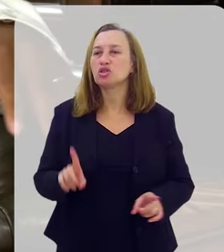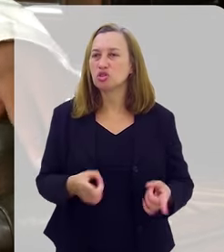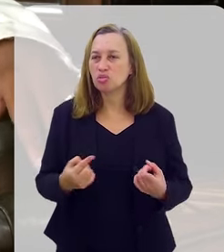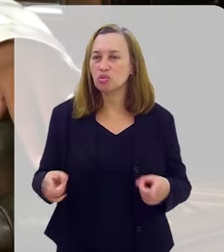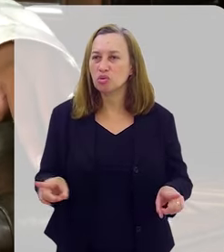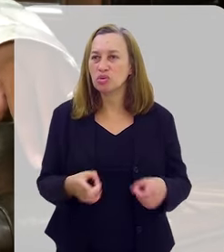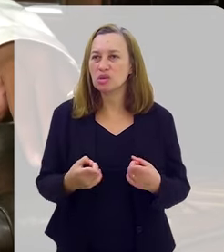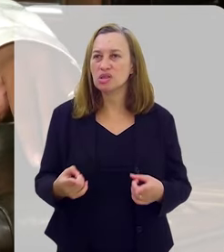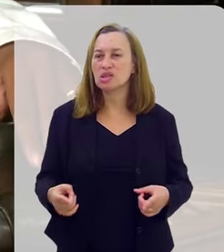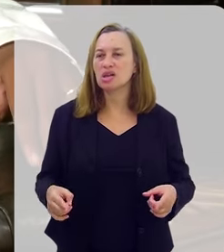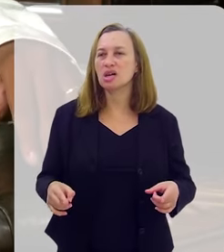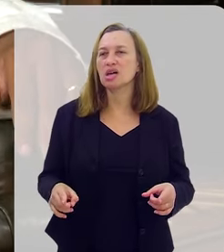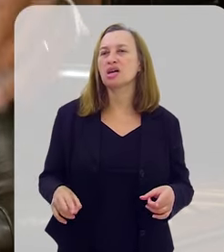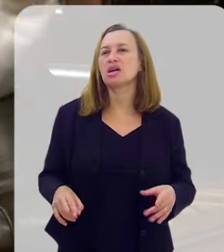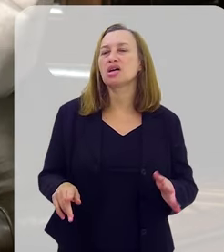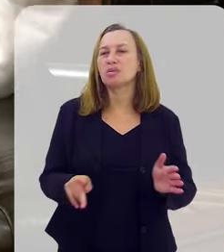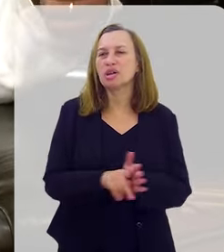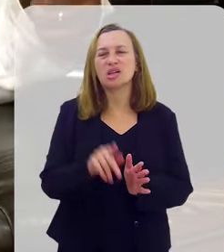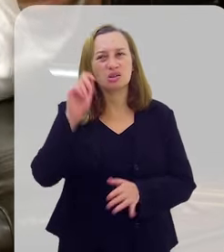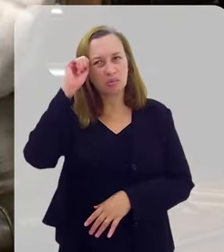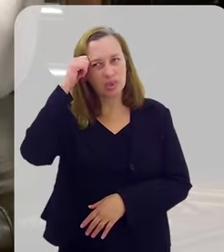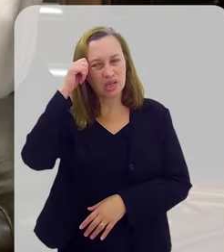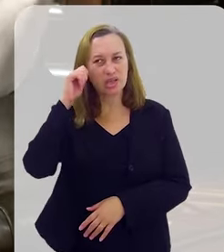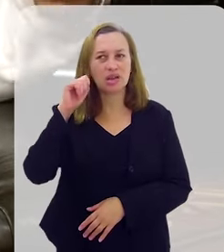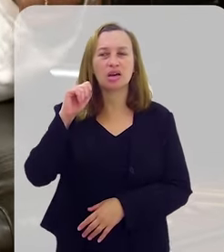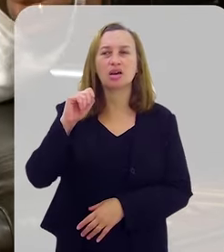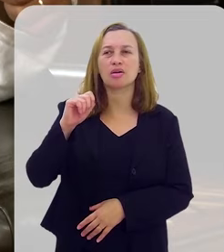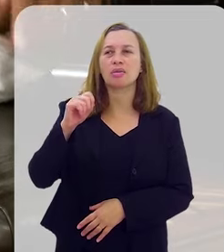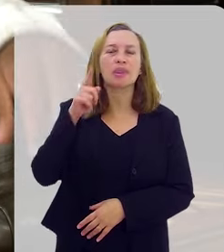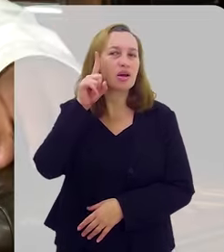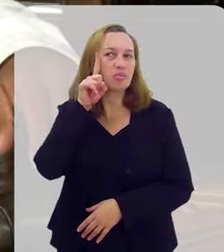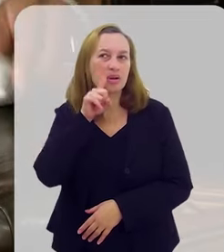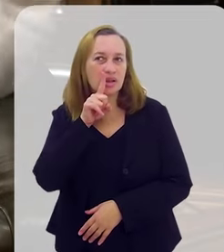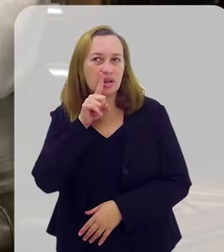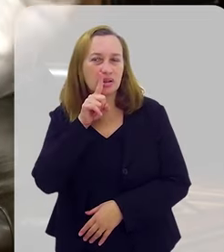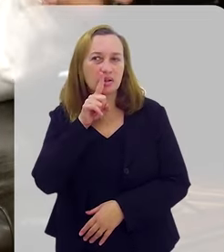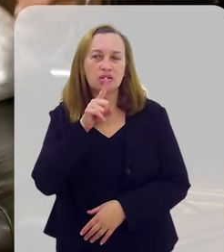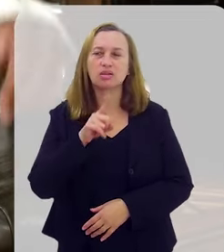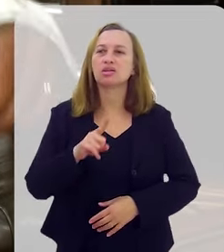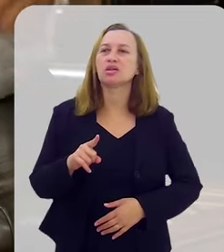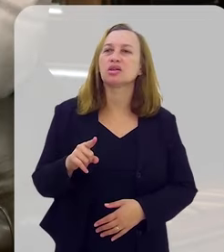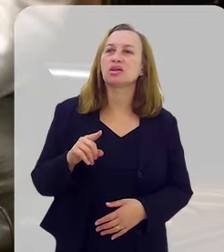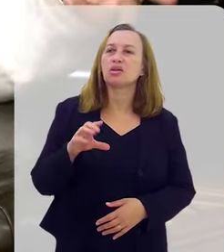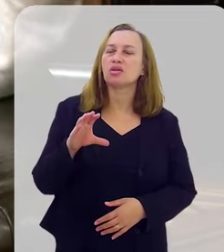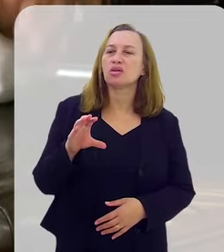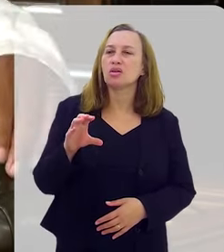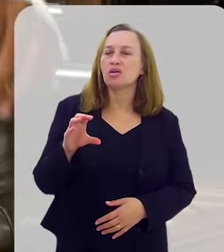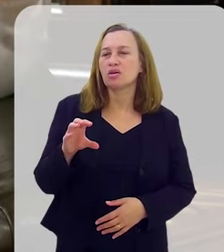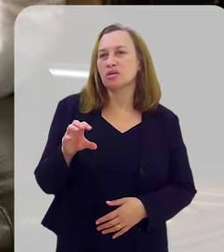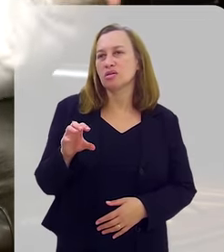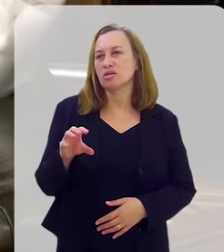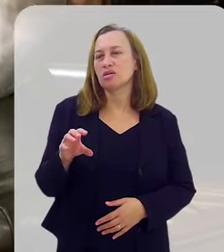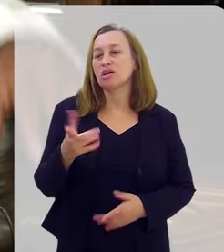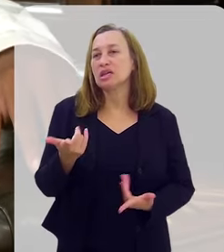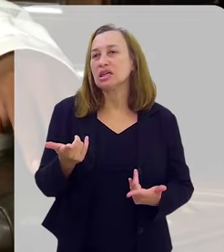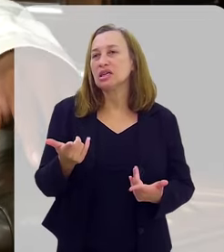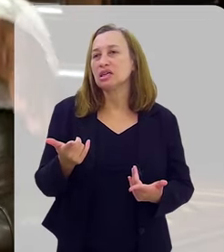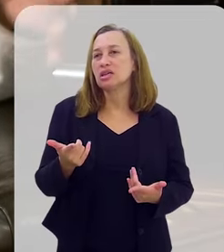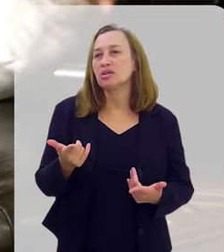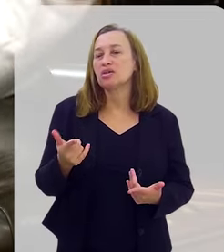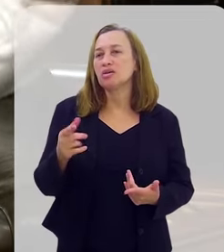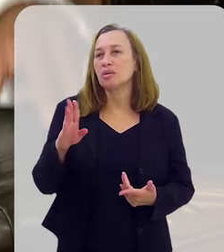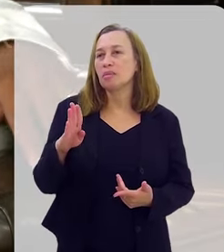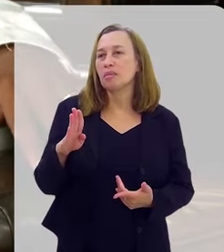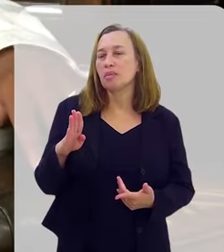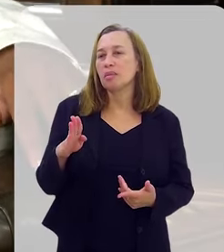proveniente da música preta americana. Muito bom. Kirk Franklin, Coral Monte Moriá, Chama Eclemor, Zaca de Cortes, Marvin Sapp. E